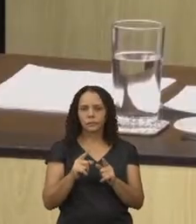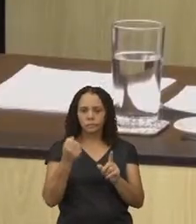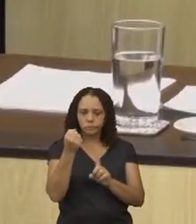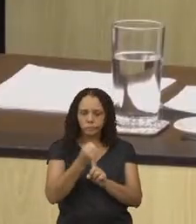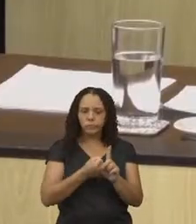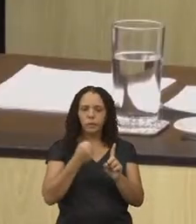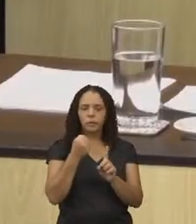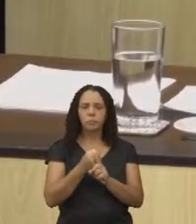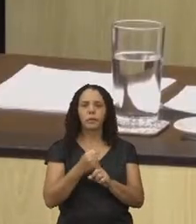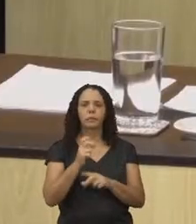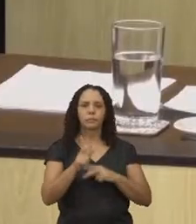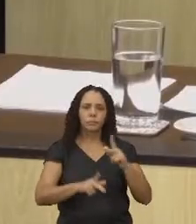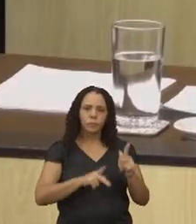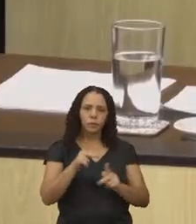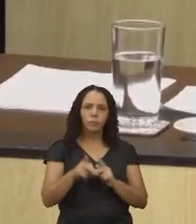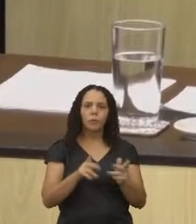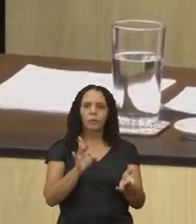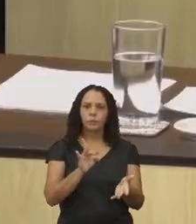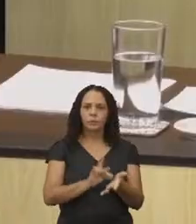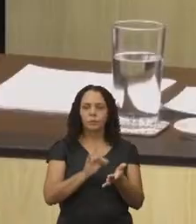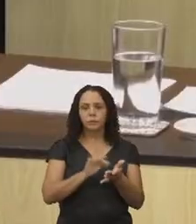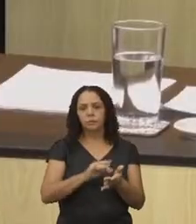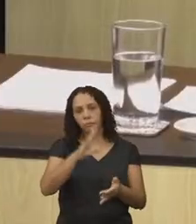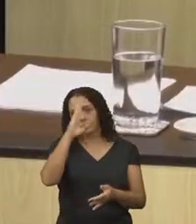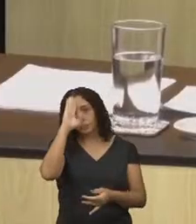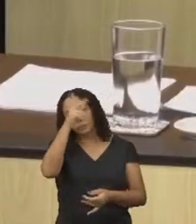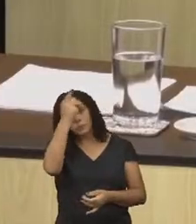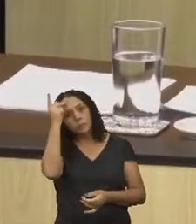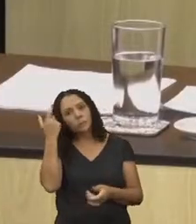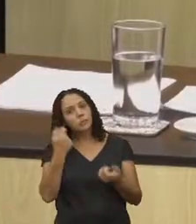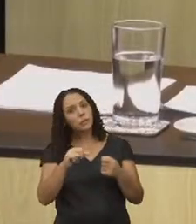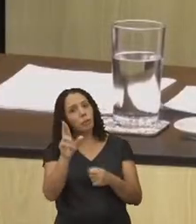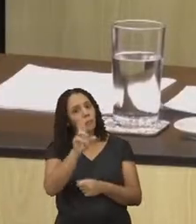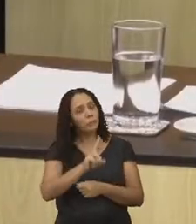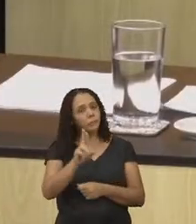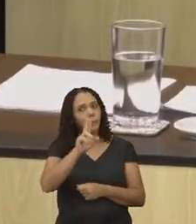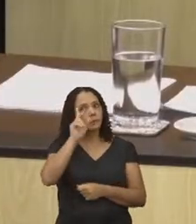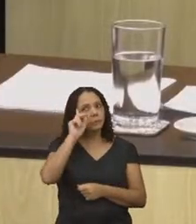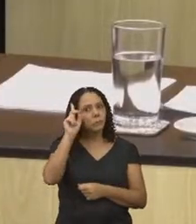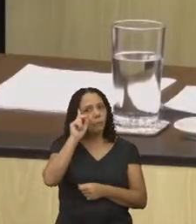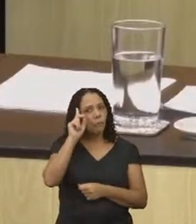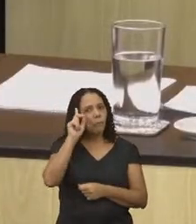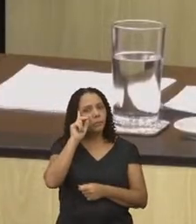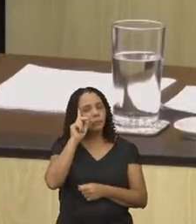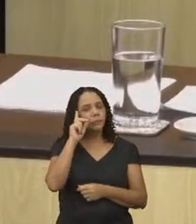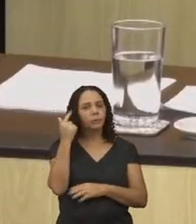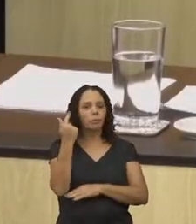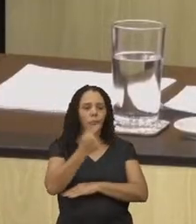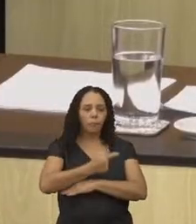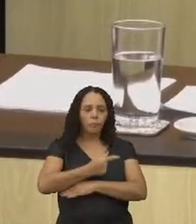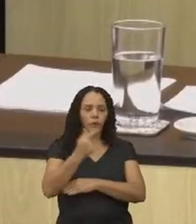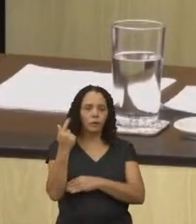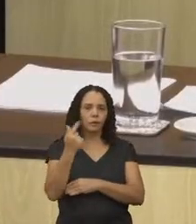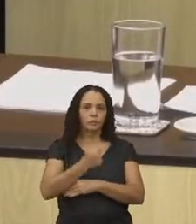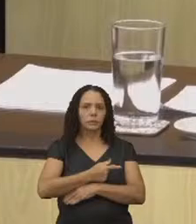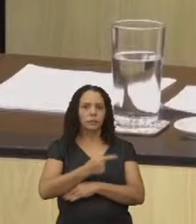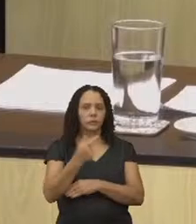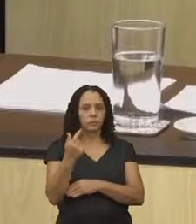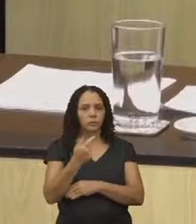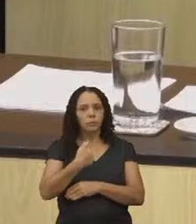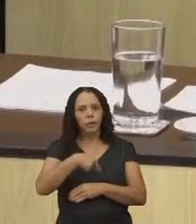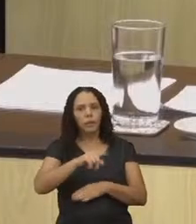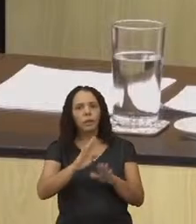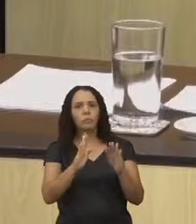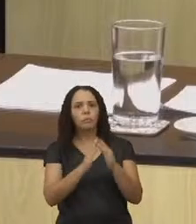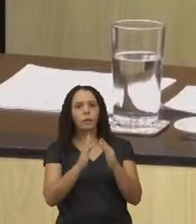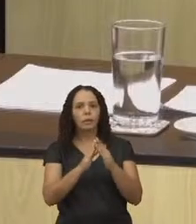para a população local, especialmente para aqueles que precisam utilizar diariamente a praça de pedágio para acessar suas